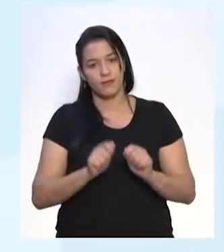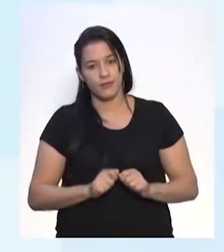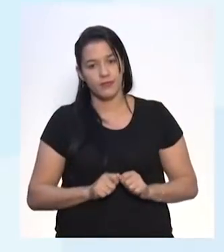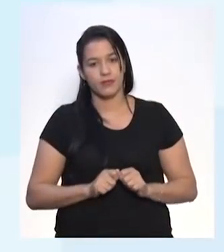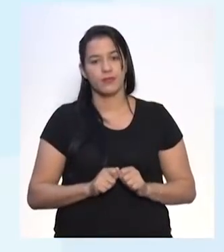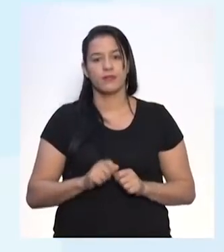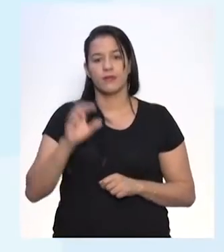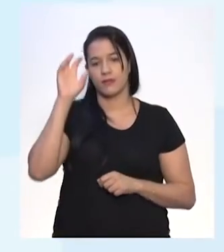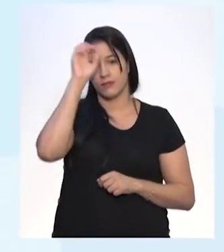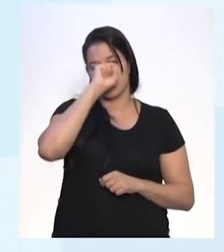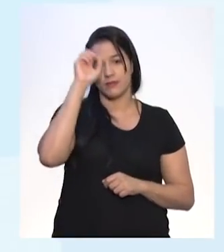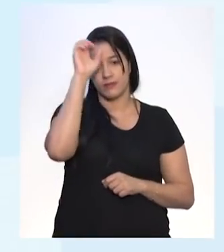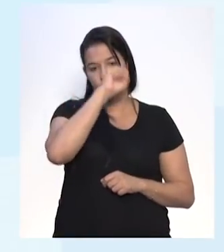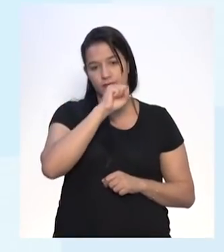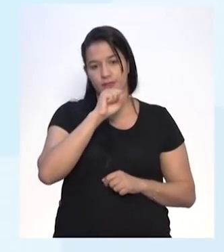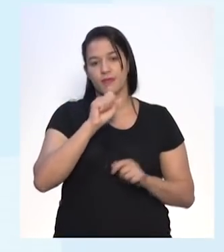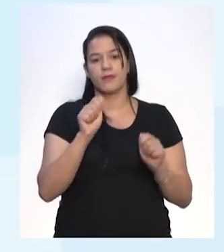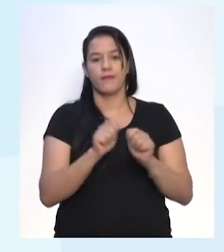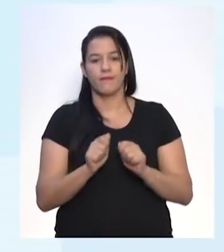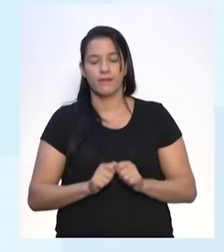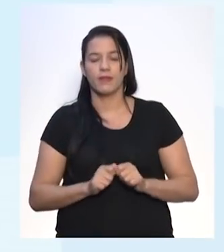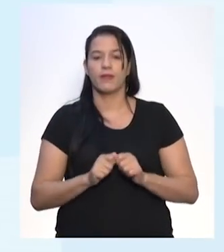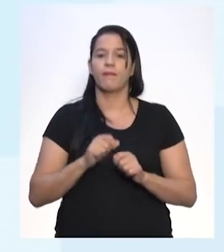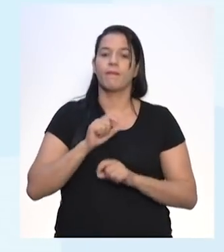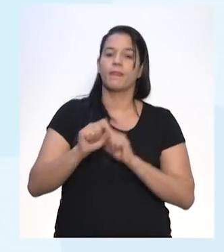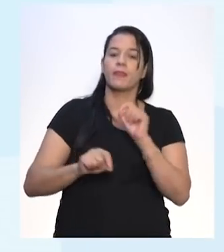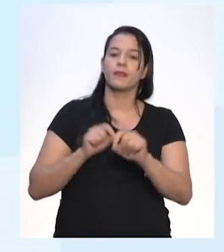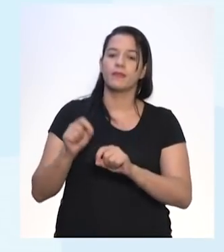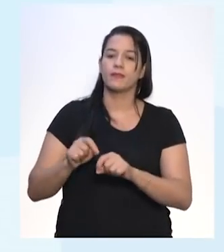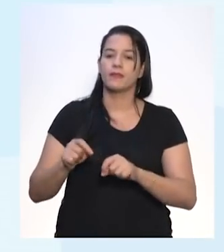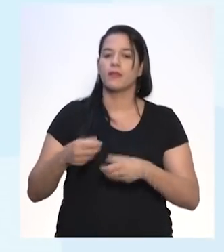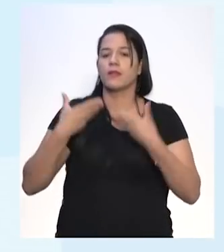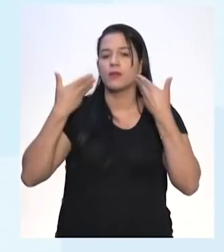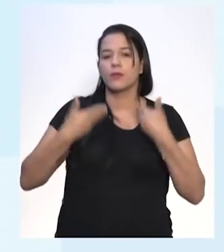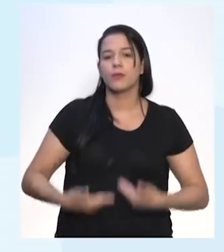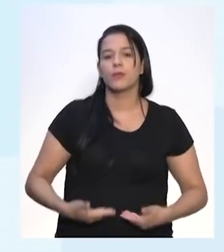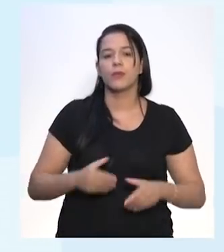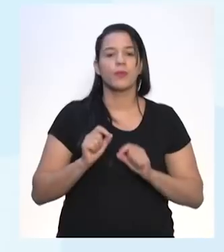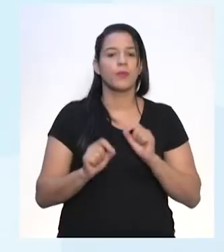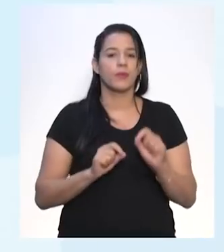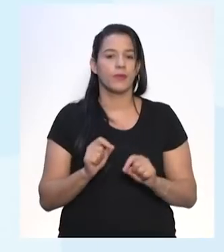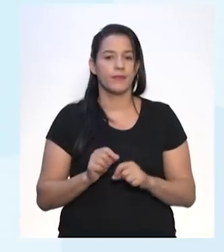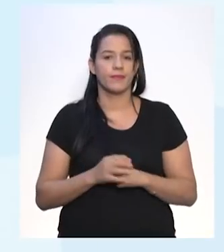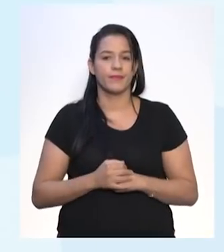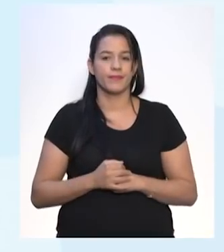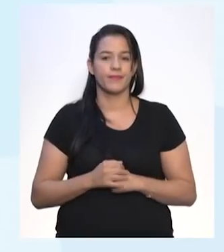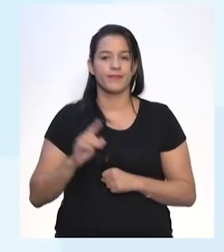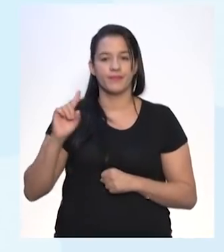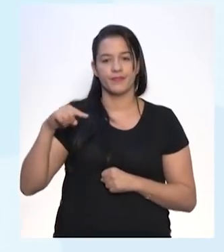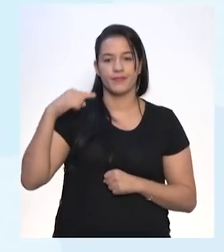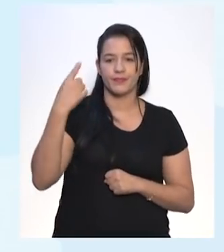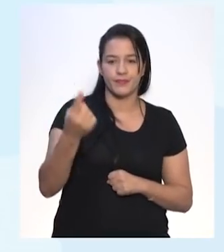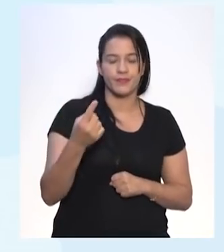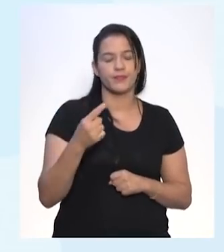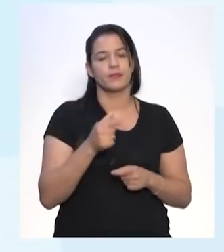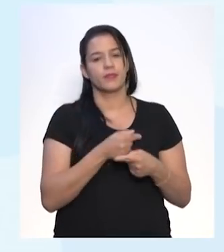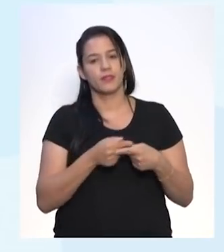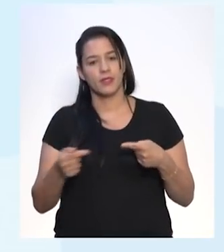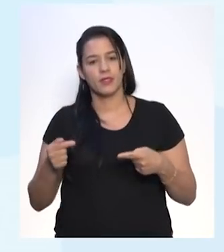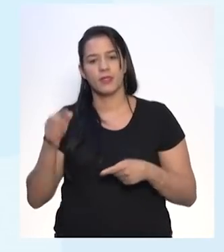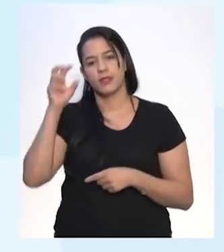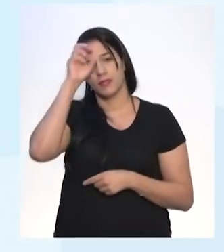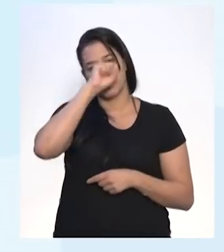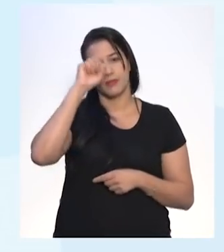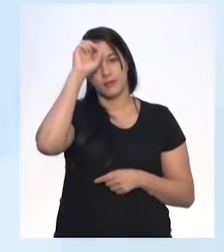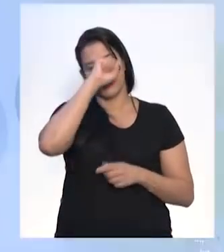e aprender a fazer e aprender a ser. Na próxima semana, então, a gente vai falar um pouquinho mais sobre aprender